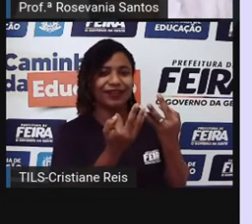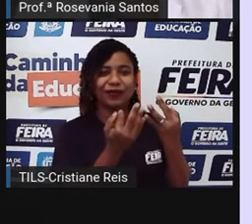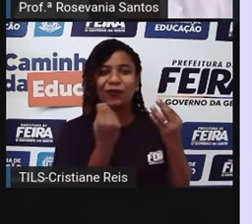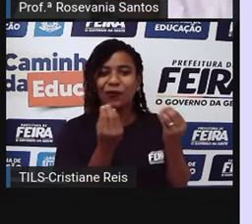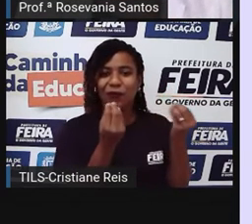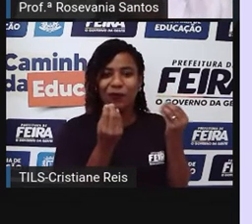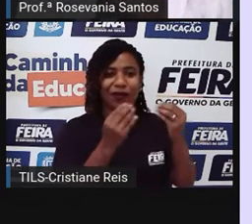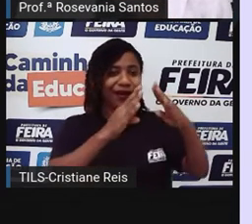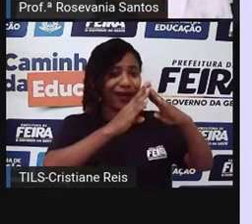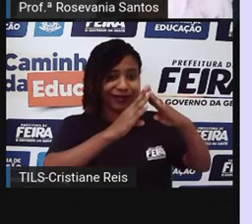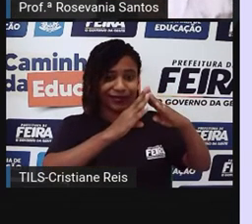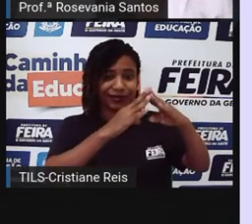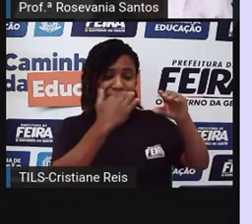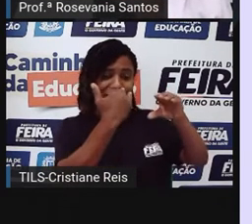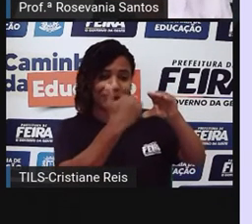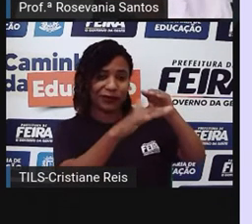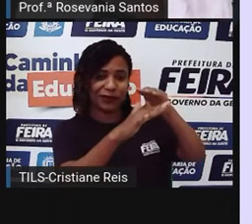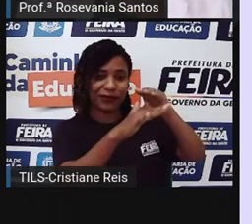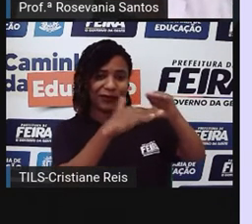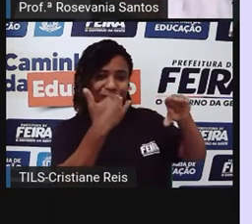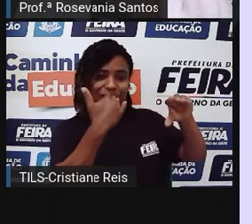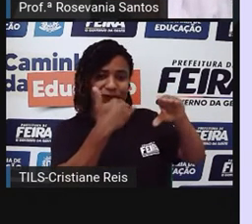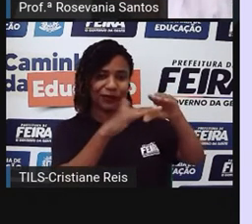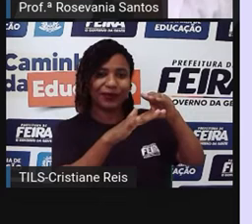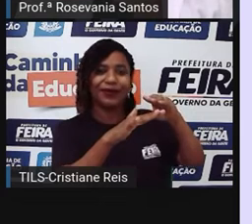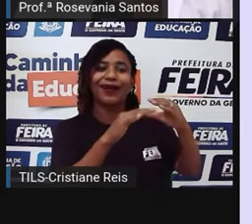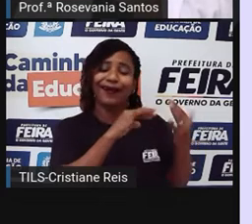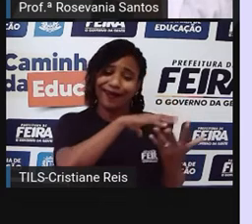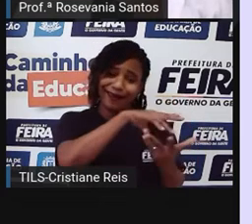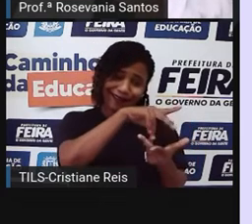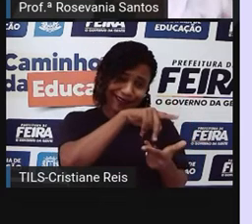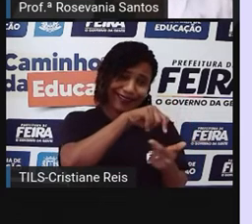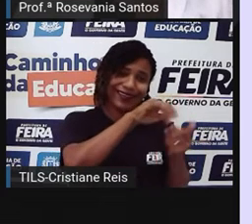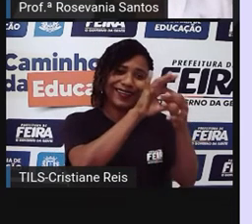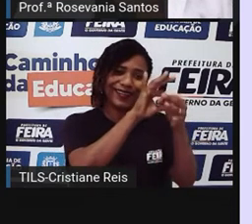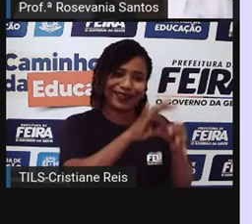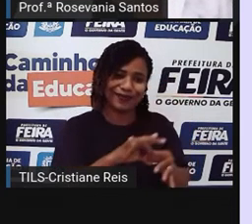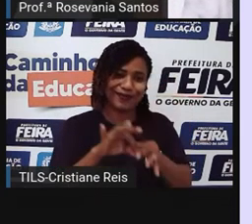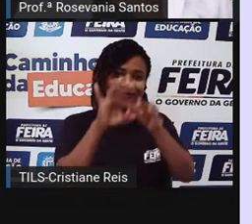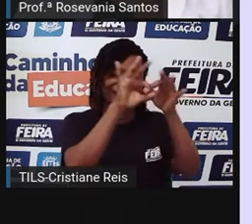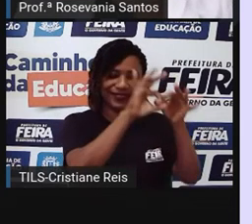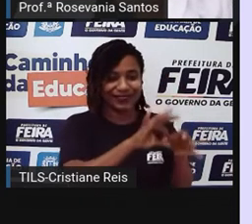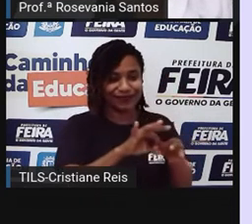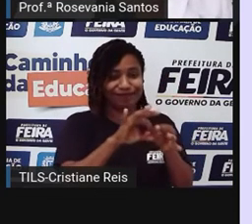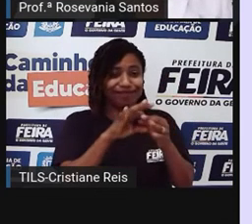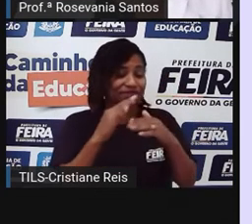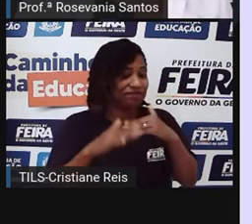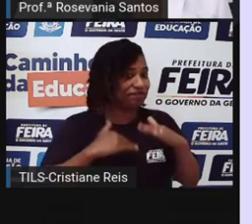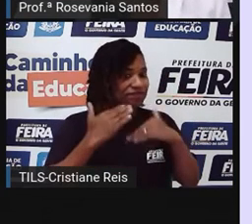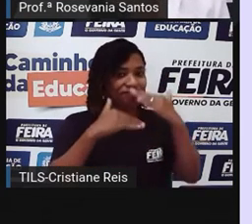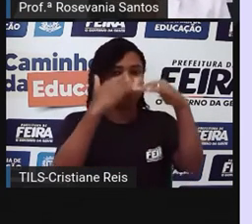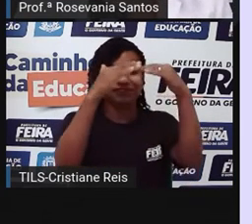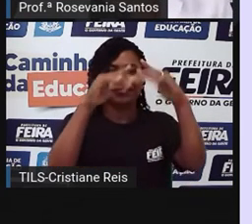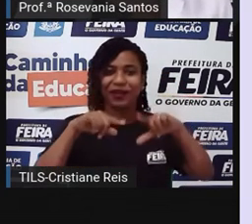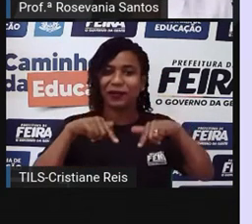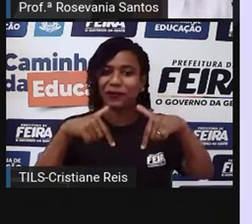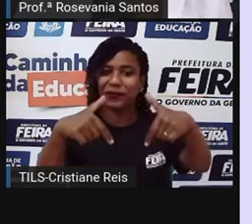dentro do mesmo espaço. Então, isso é muito globalização e é o momento que a gente está vivendo agora,